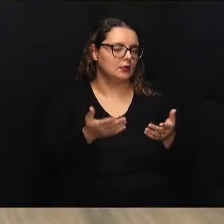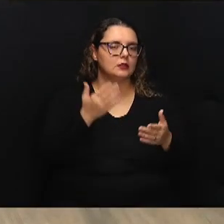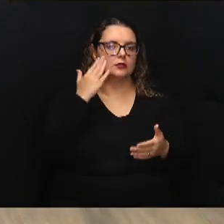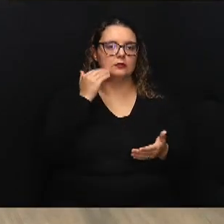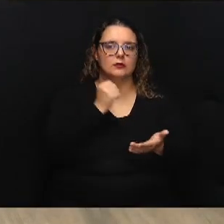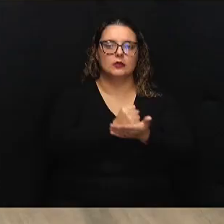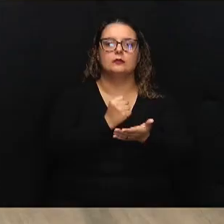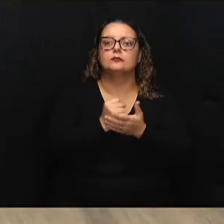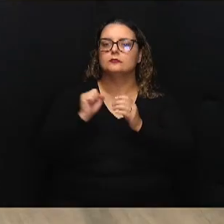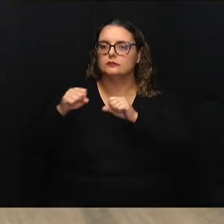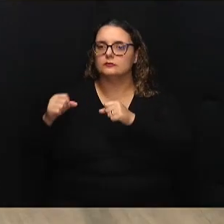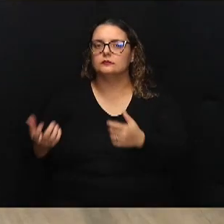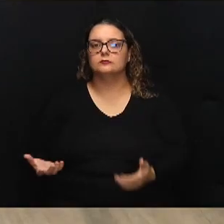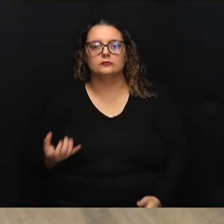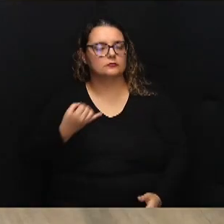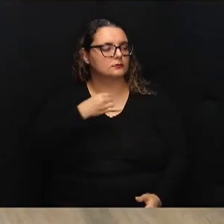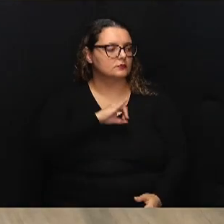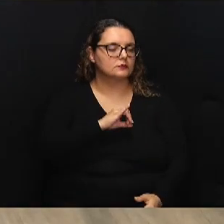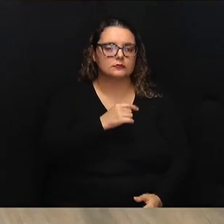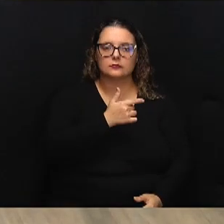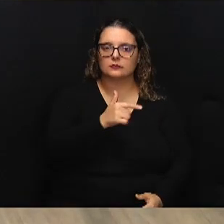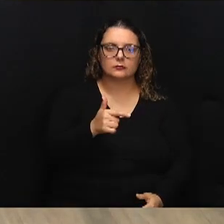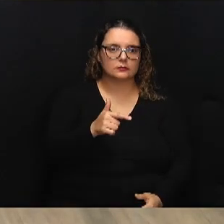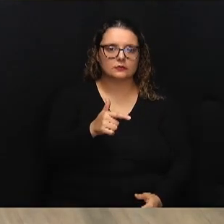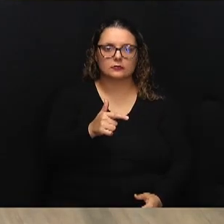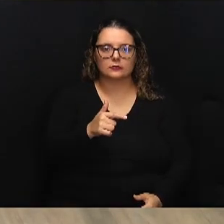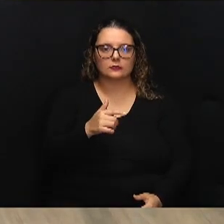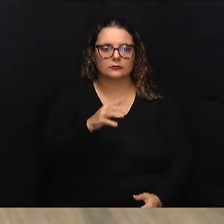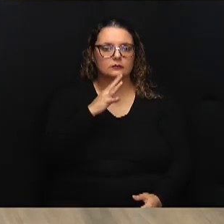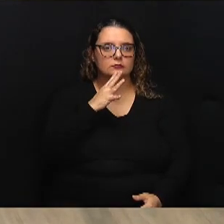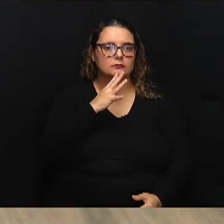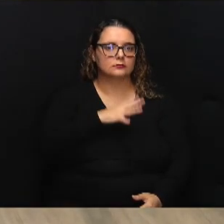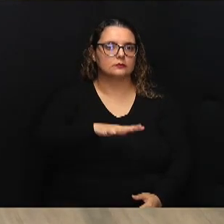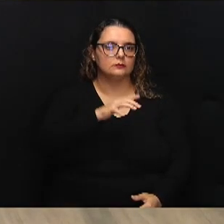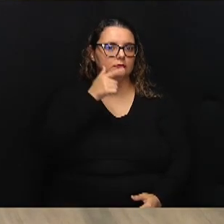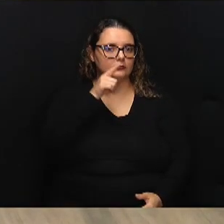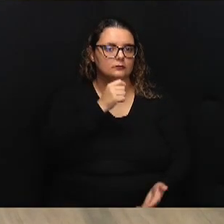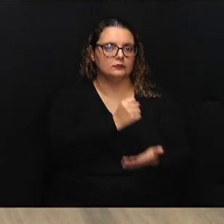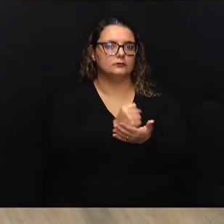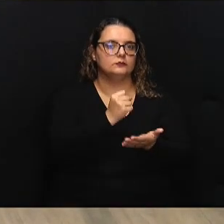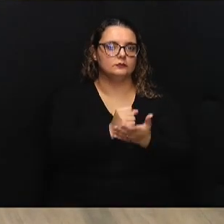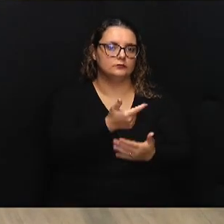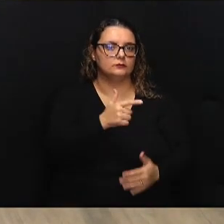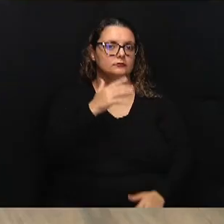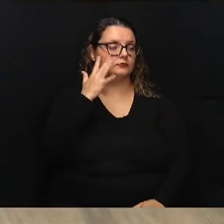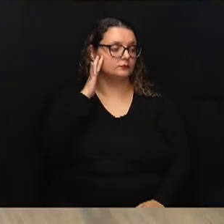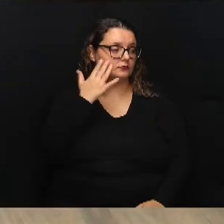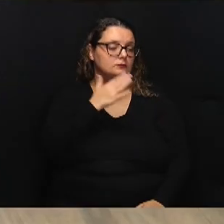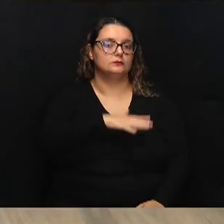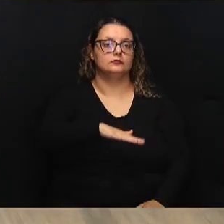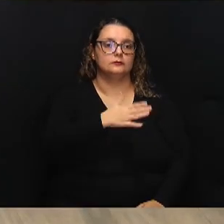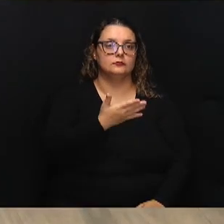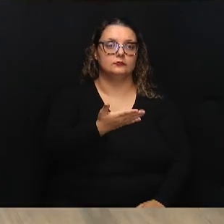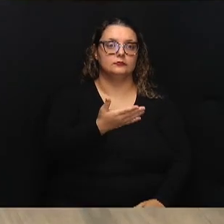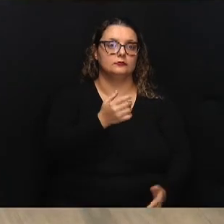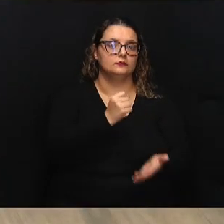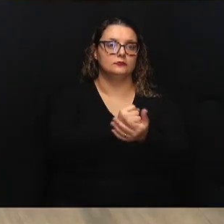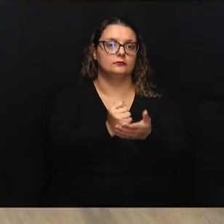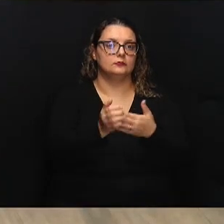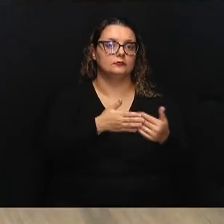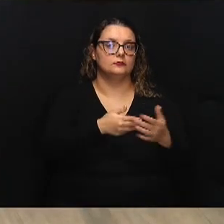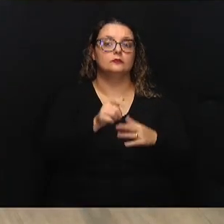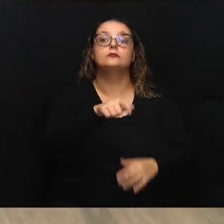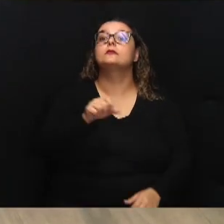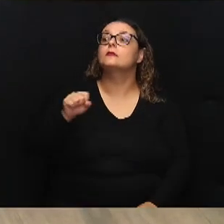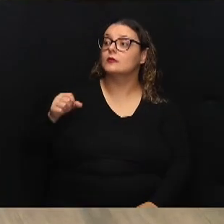contratar. Porque se ele não conhecer, se o RH não conhecer a área, ele também não consegue contratar, né? Porque ele não entende do setor. Então, ele contrata qualquer um ali.